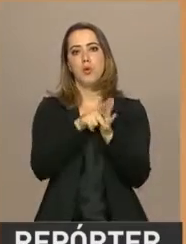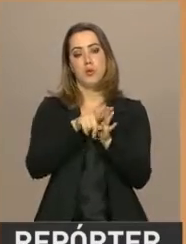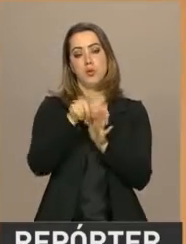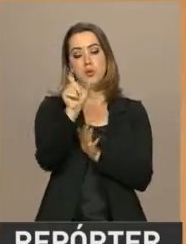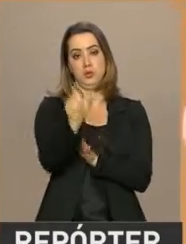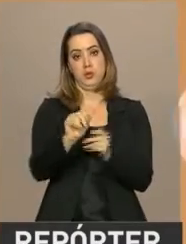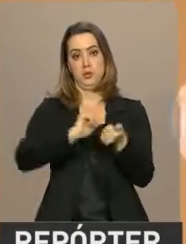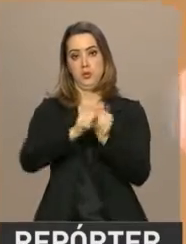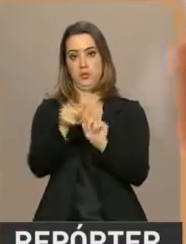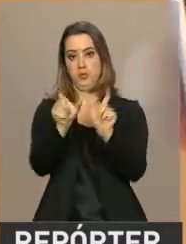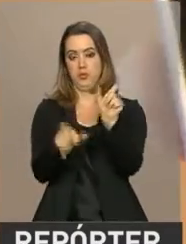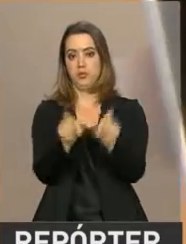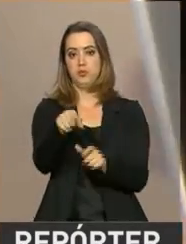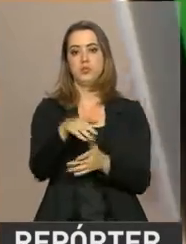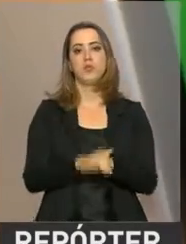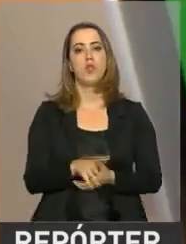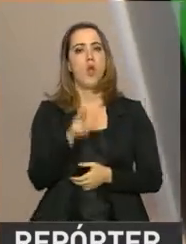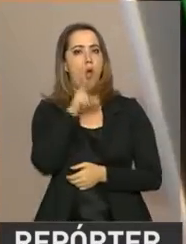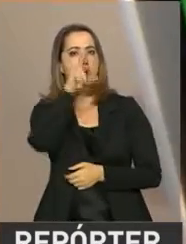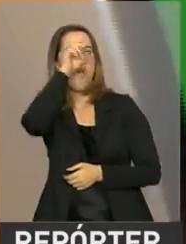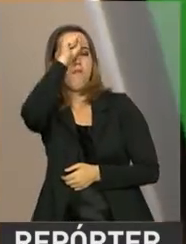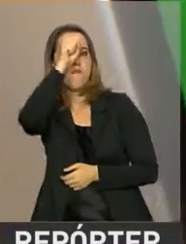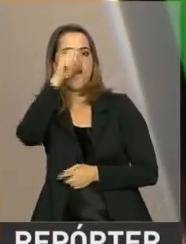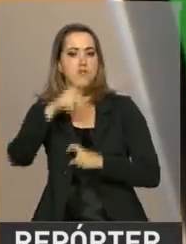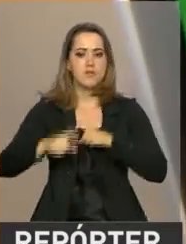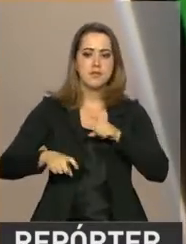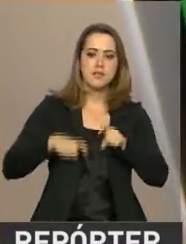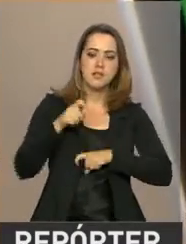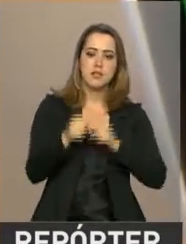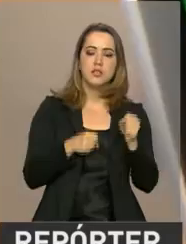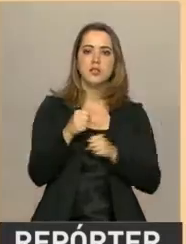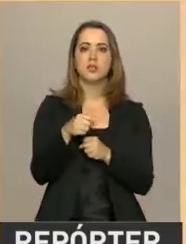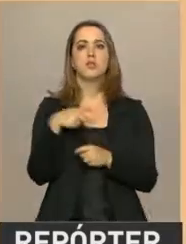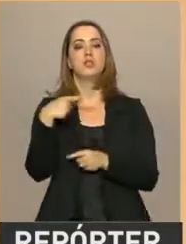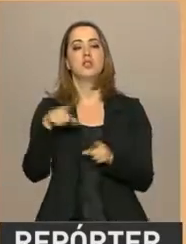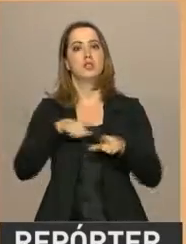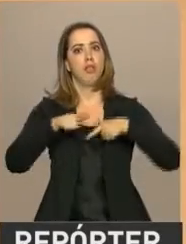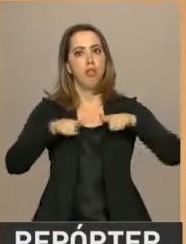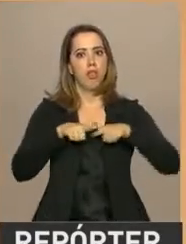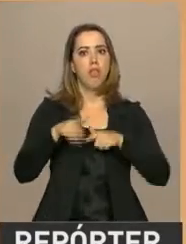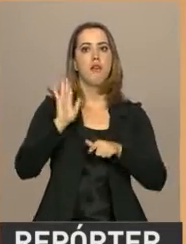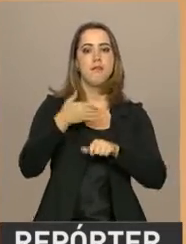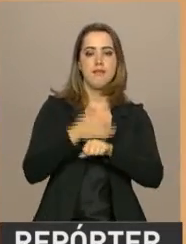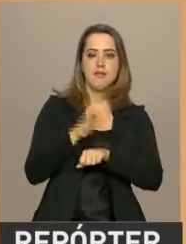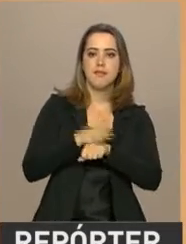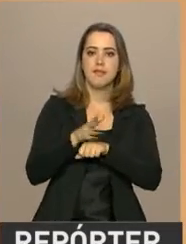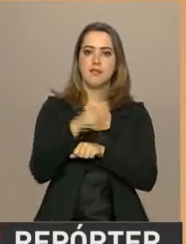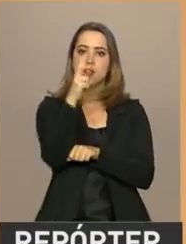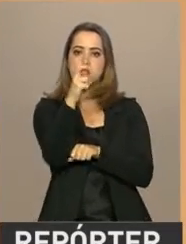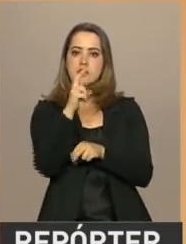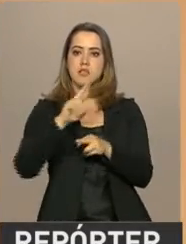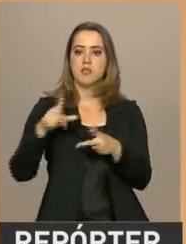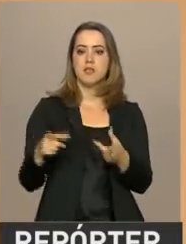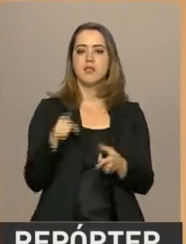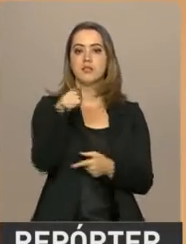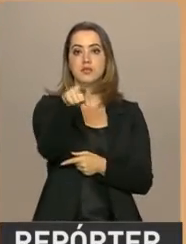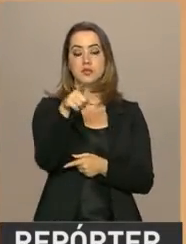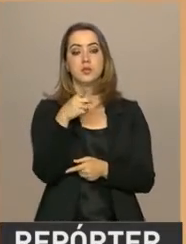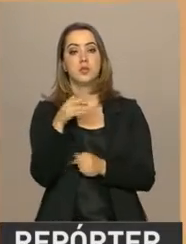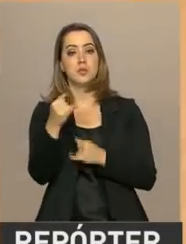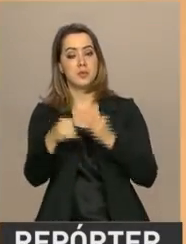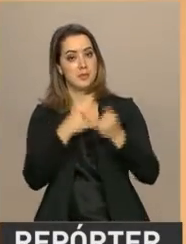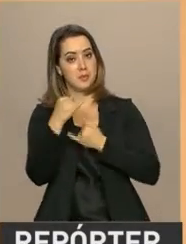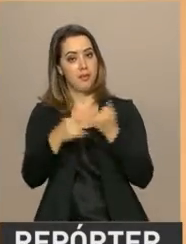Força, velocidade, agilidade, concentração e anos de carreira. São 5 categorias de desafio para brincar com